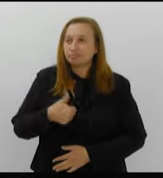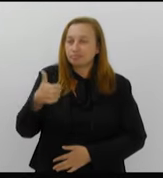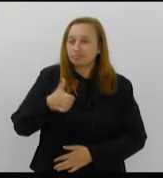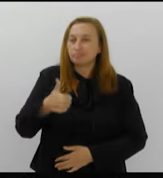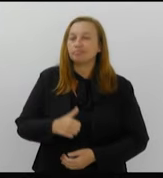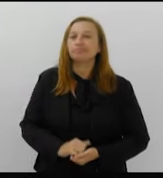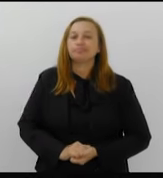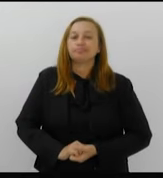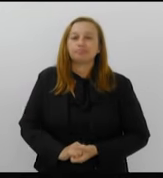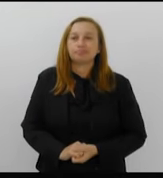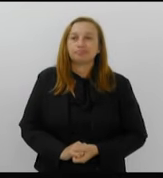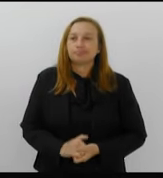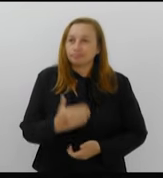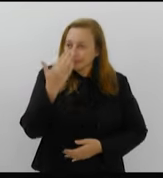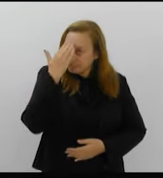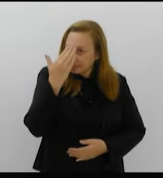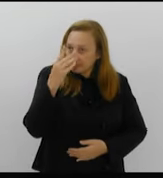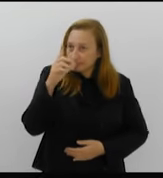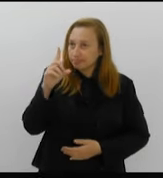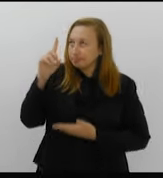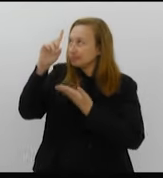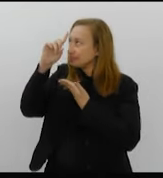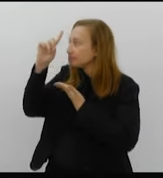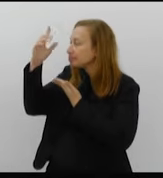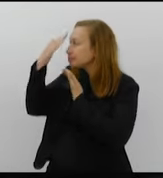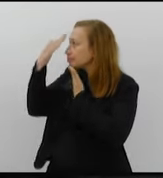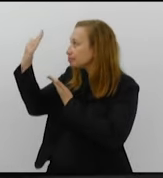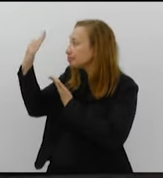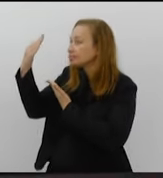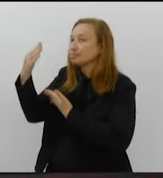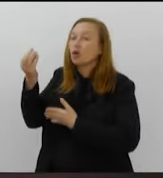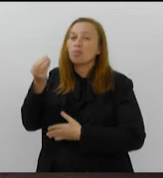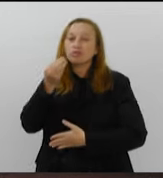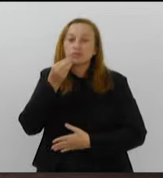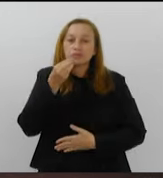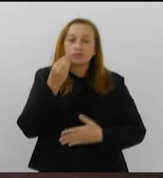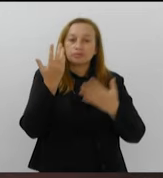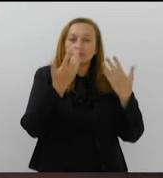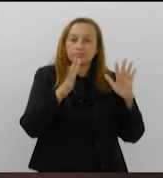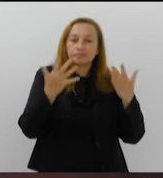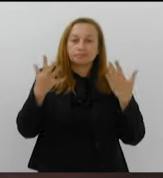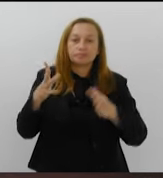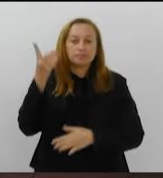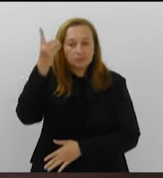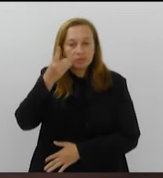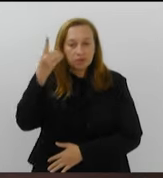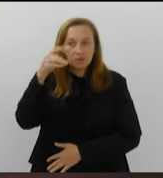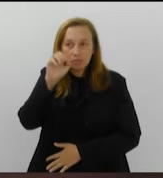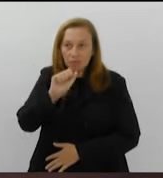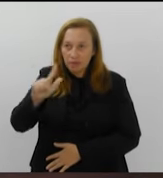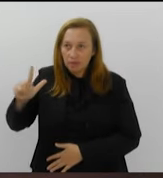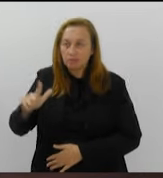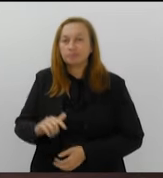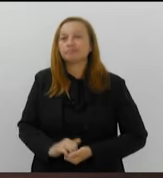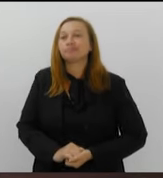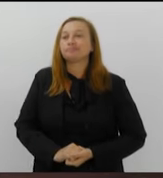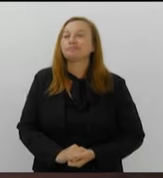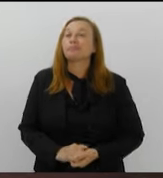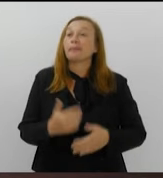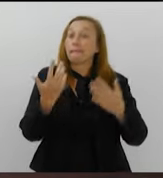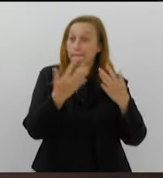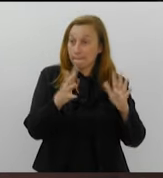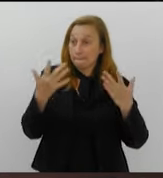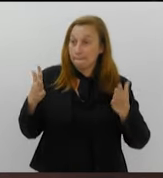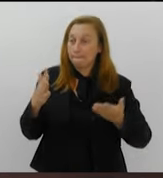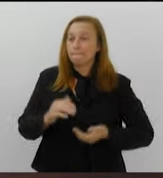Primeiramente, agradecer a Deus essa rica oportunidade, parabenizar o deputado Paul Bell, parabéns